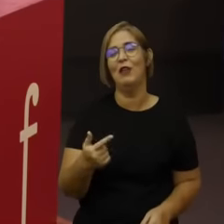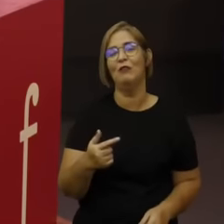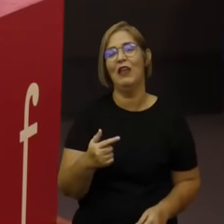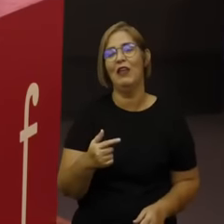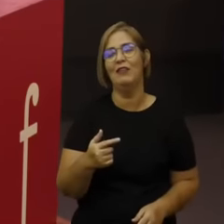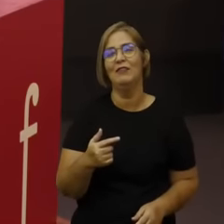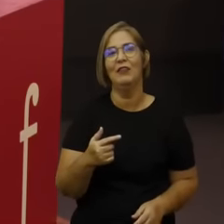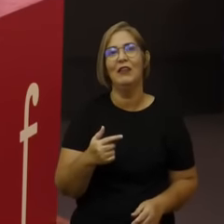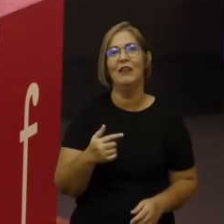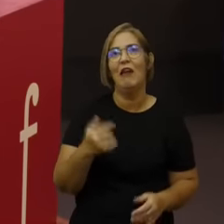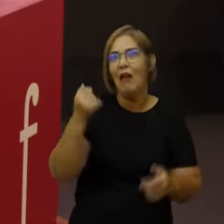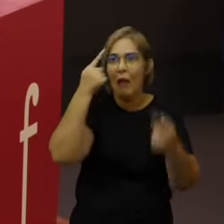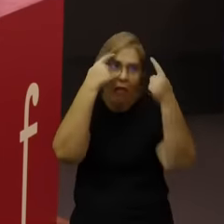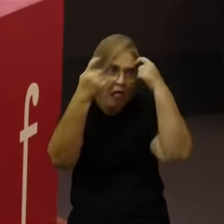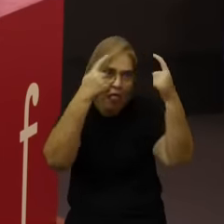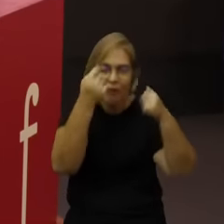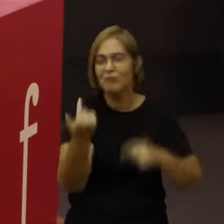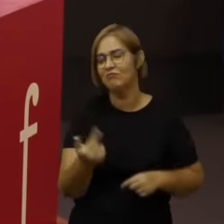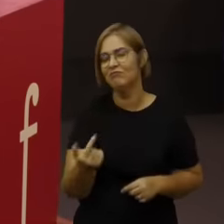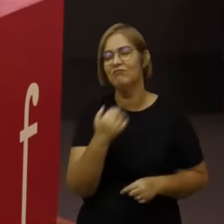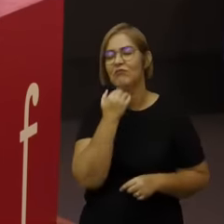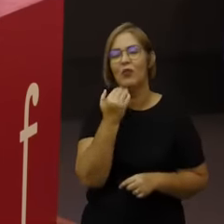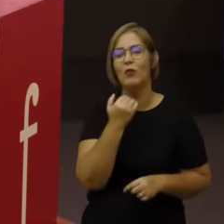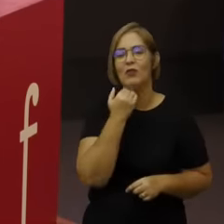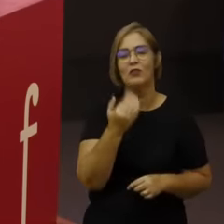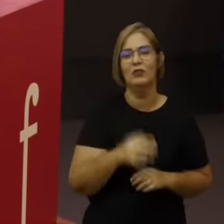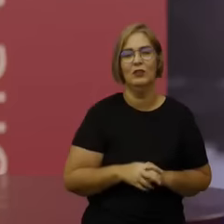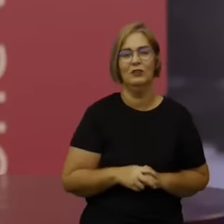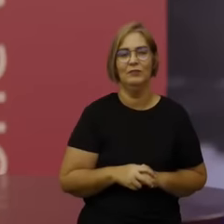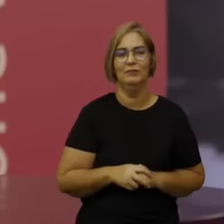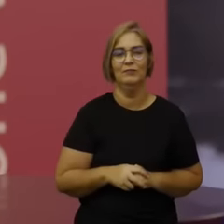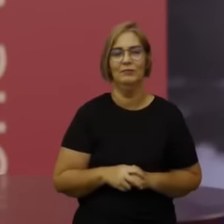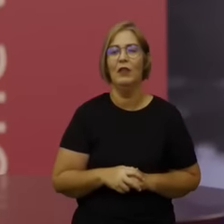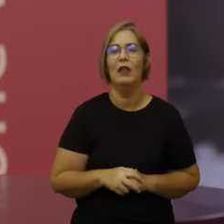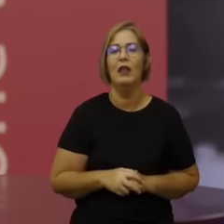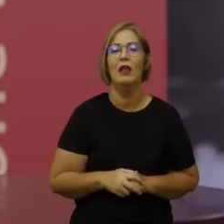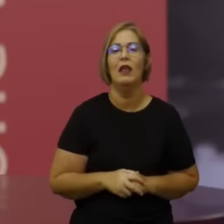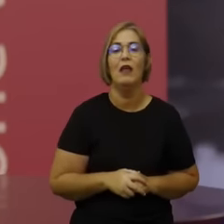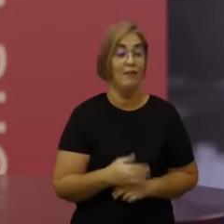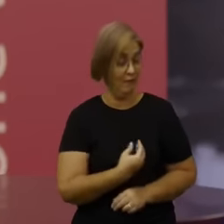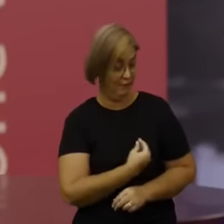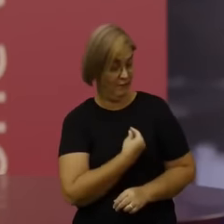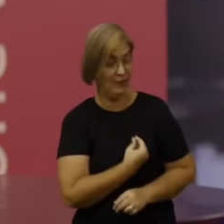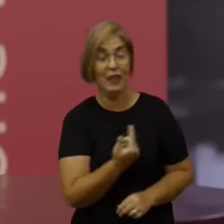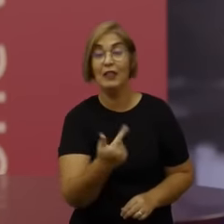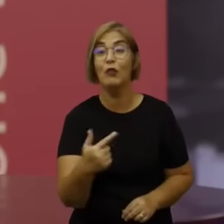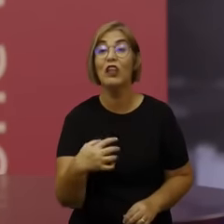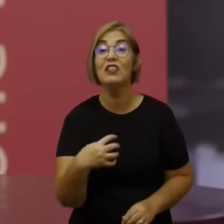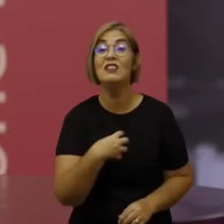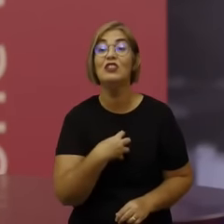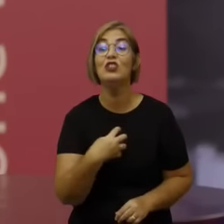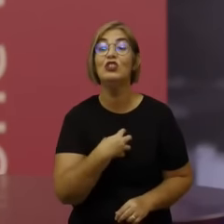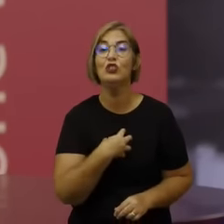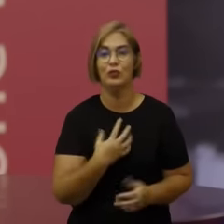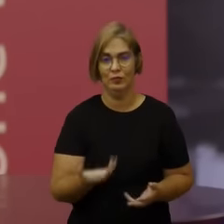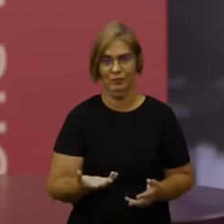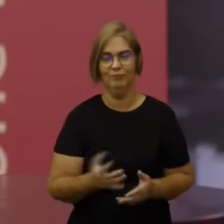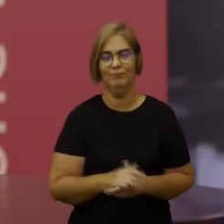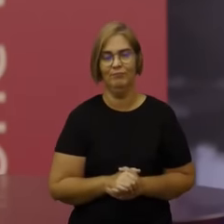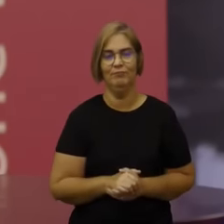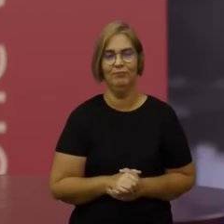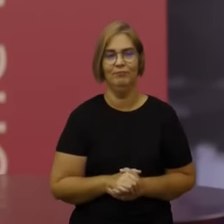condição que não tem nenhum sentido, desprovida de sentido. Então essa imagem fundamental que o Cami